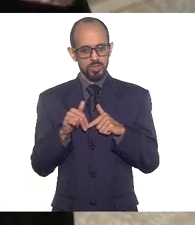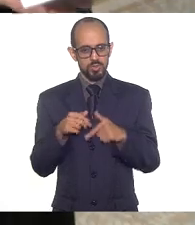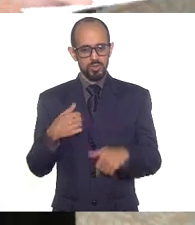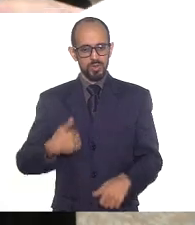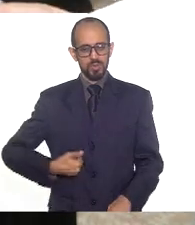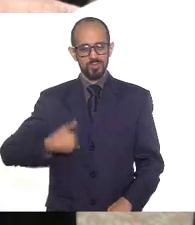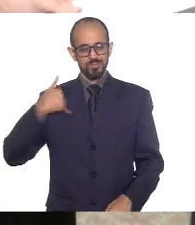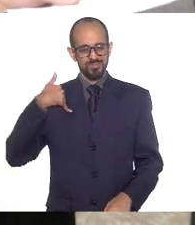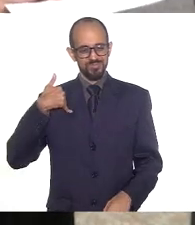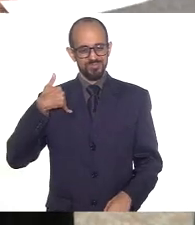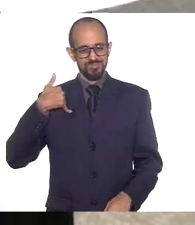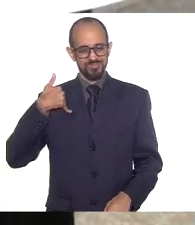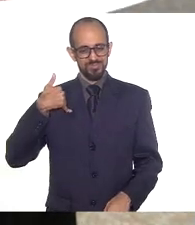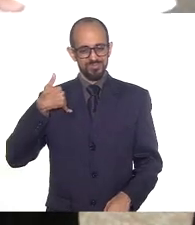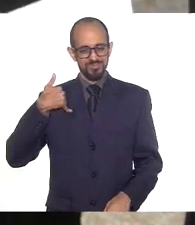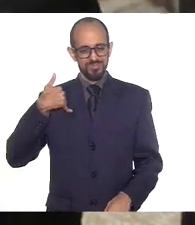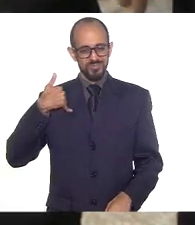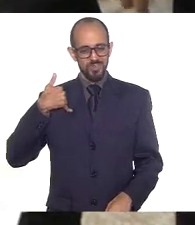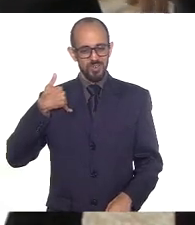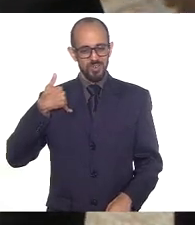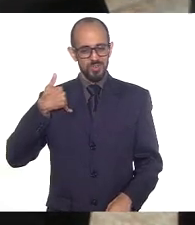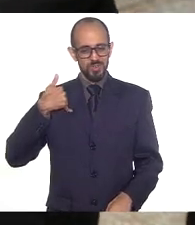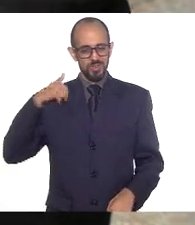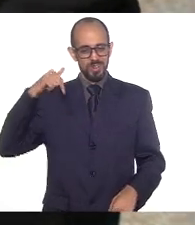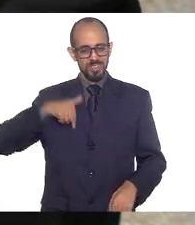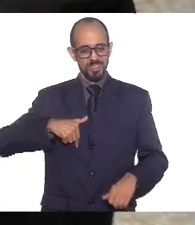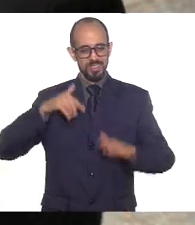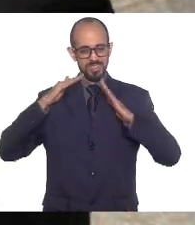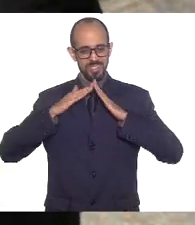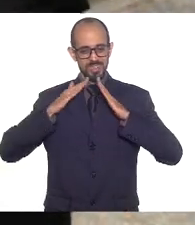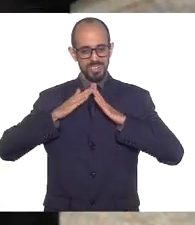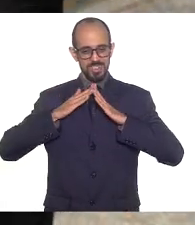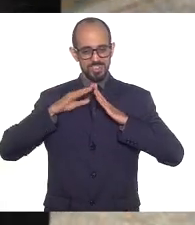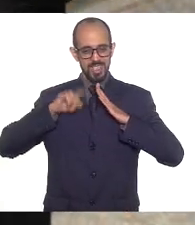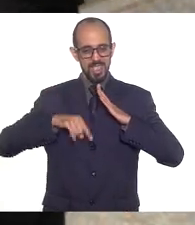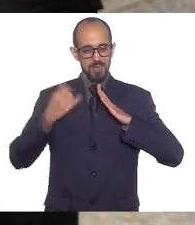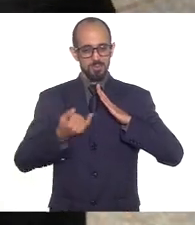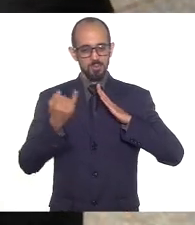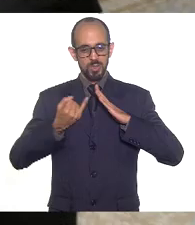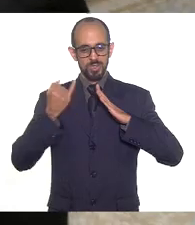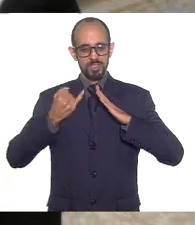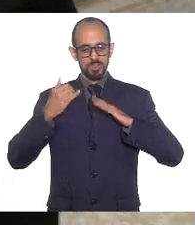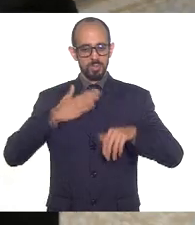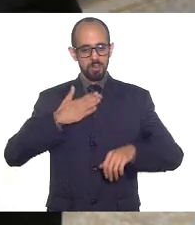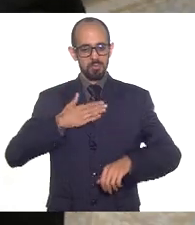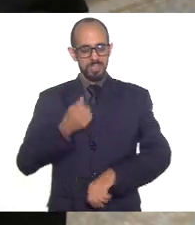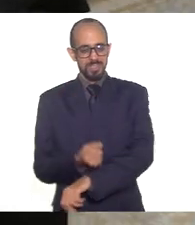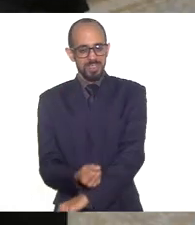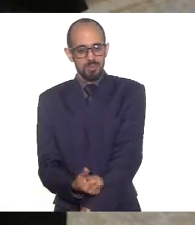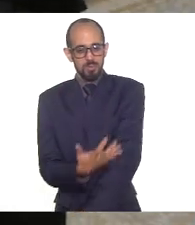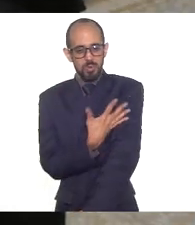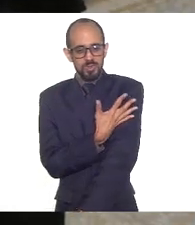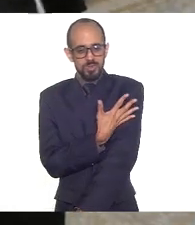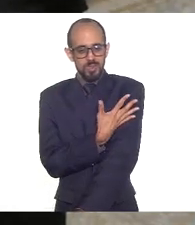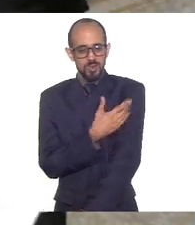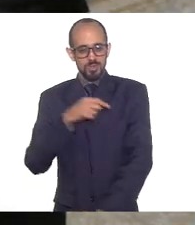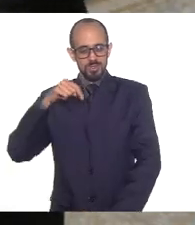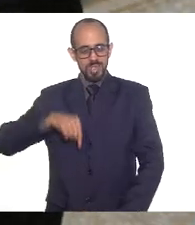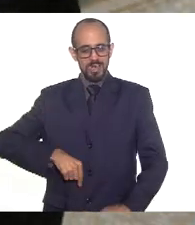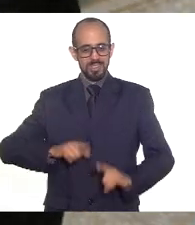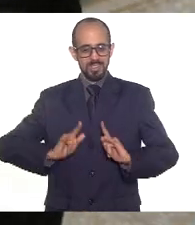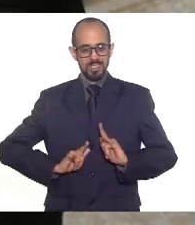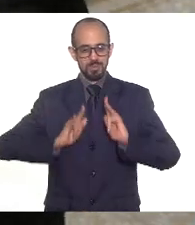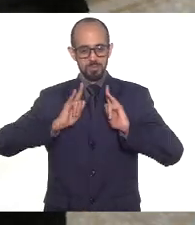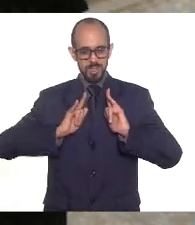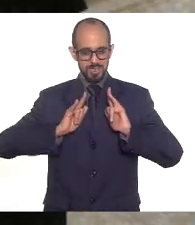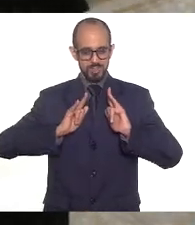orgulhoso está aqui presente e nessa casa é muito importante para não ter emocionante passar aqui neste prédio